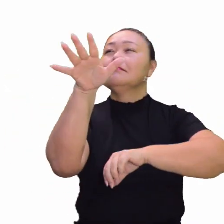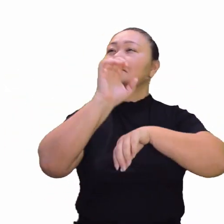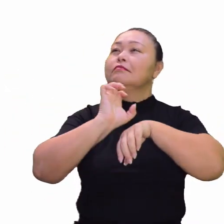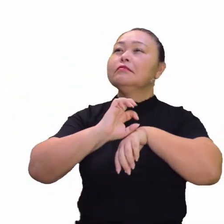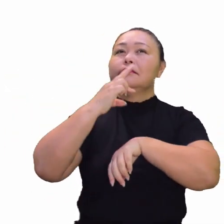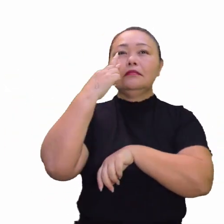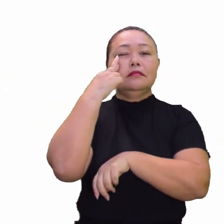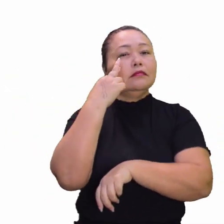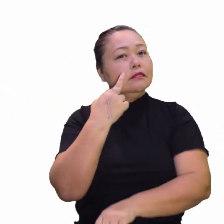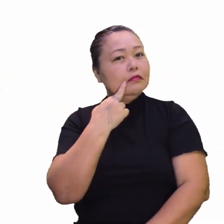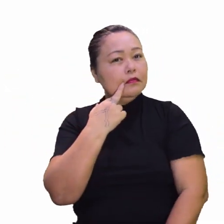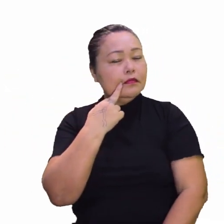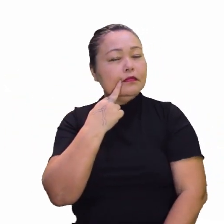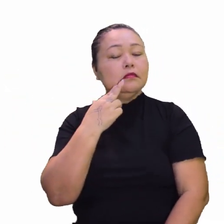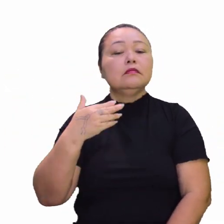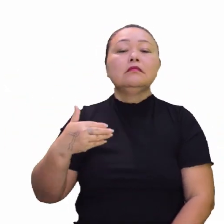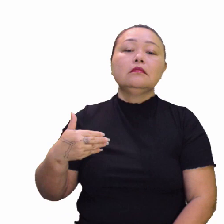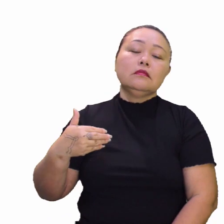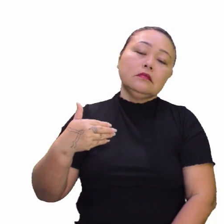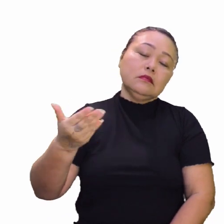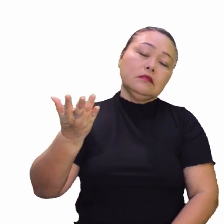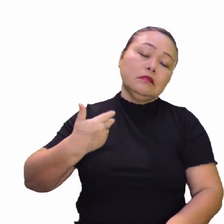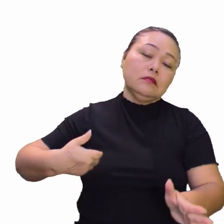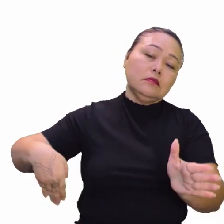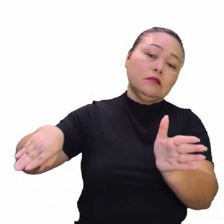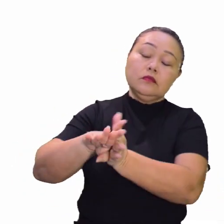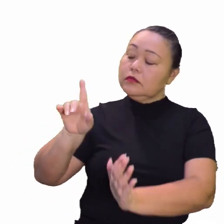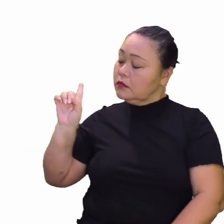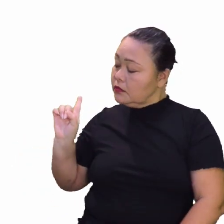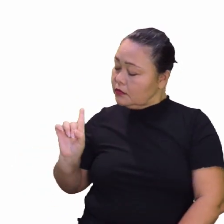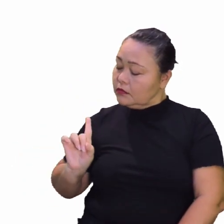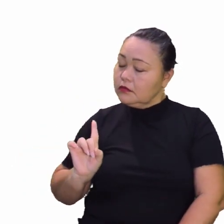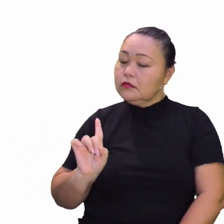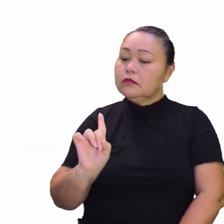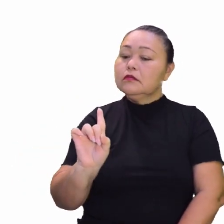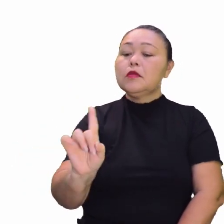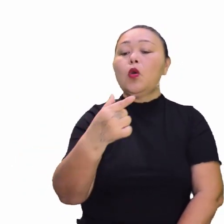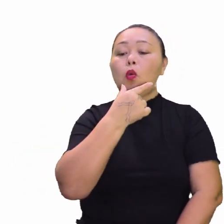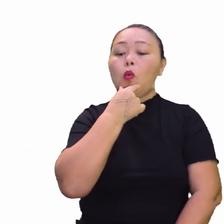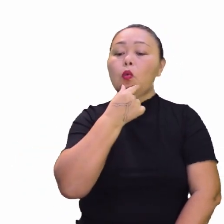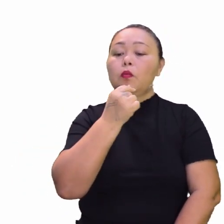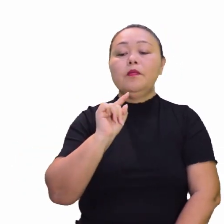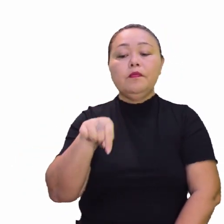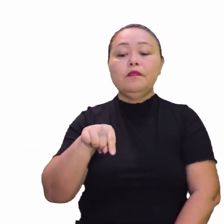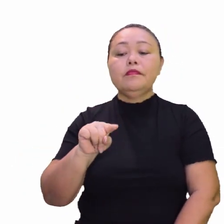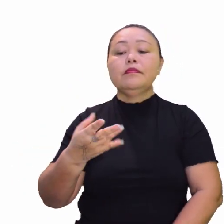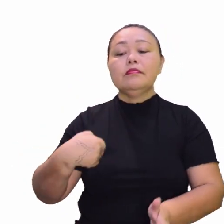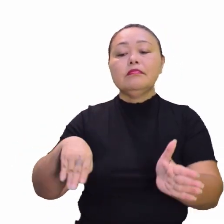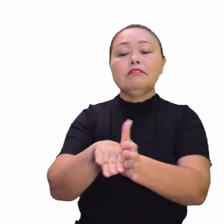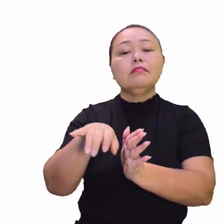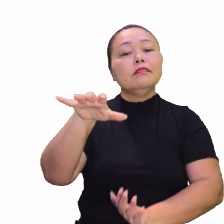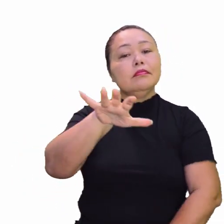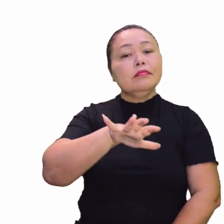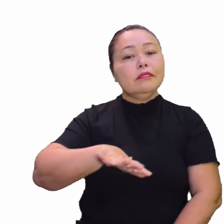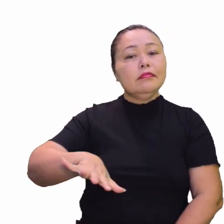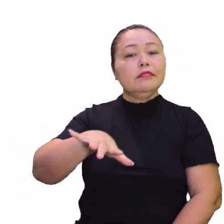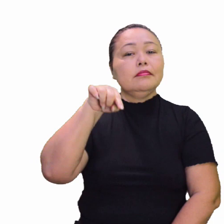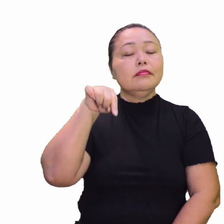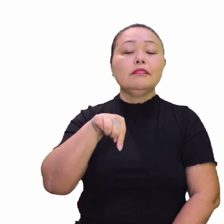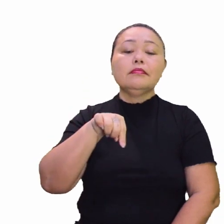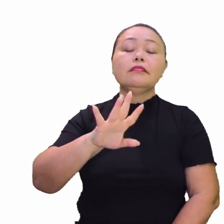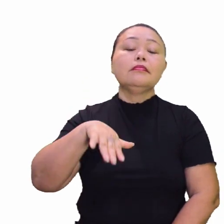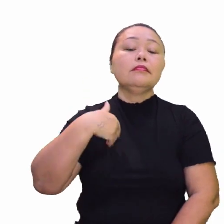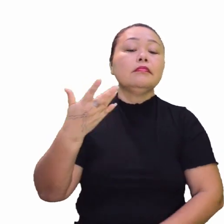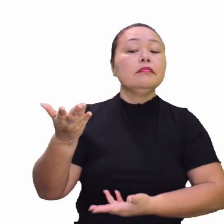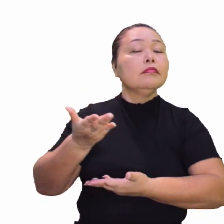estado de Rondônia a partir da chegada do colonizador nessa região. Exatamente. Então, Rogério,